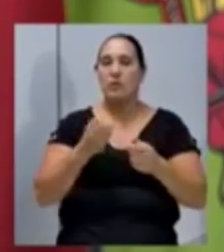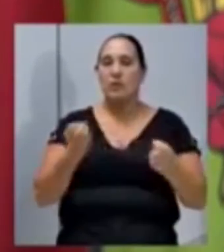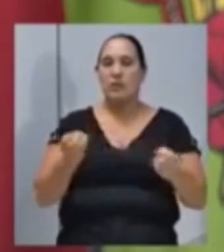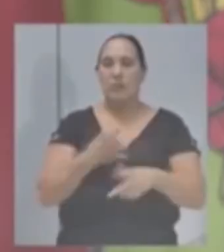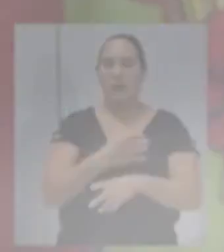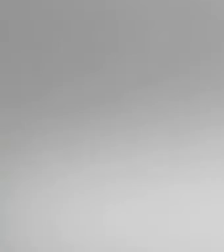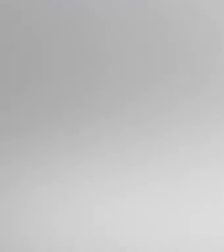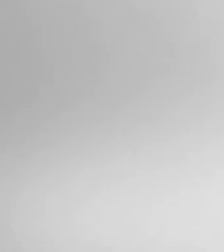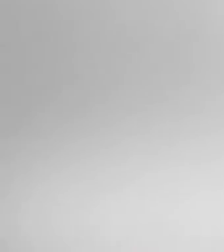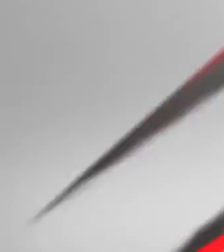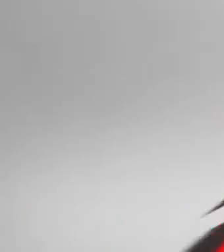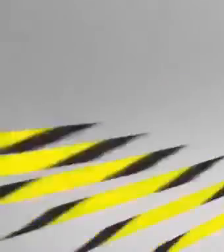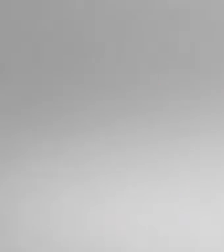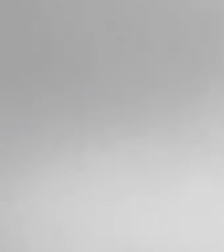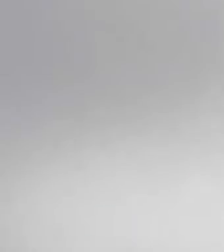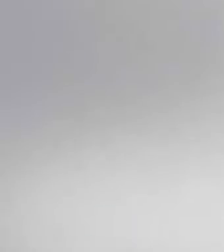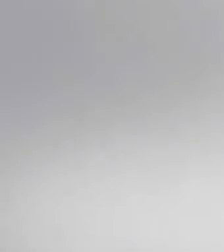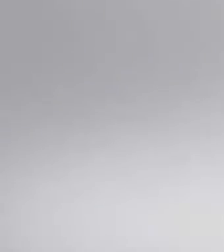Obrigado.